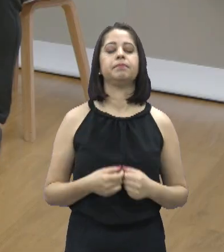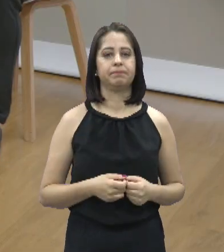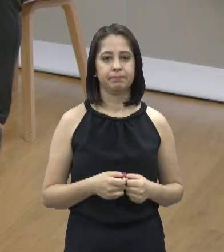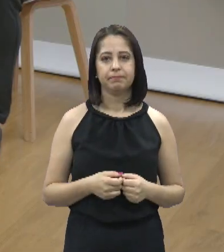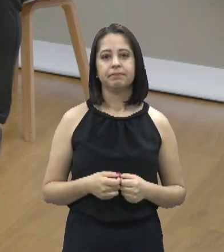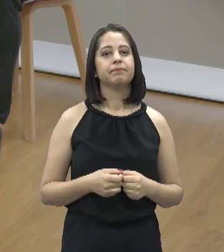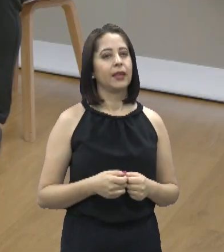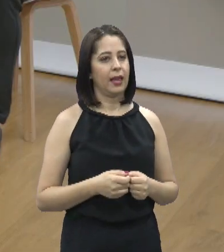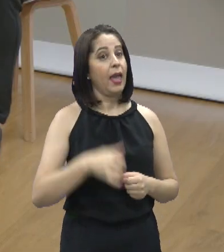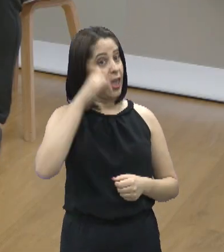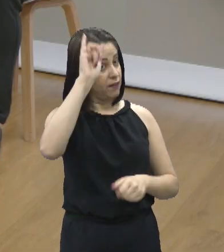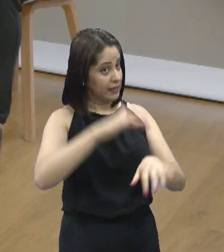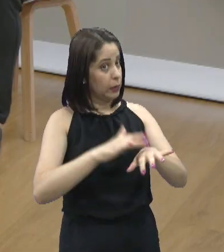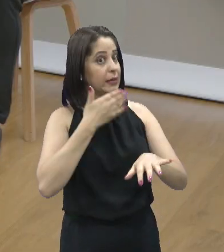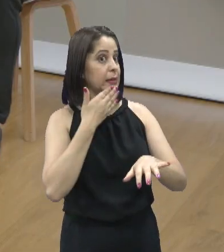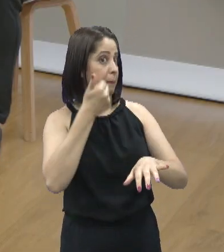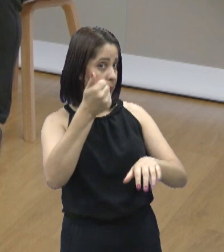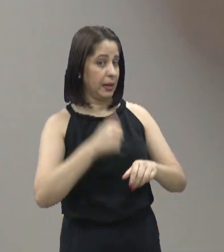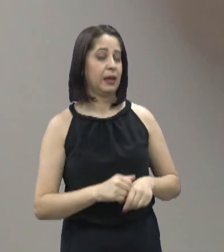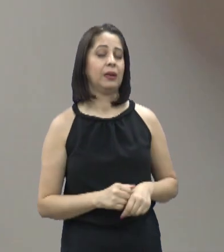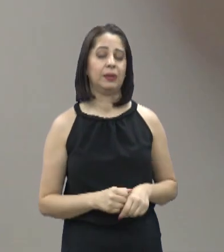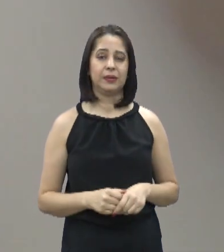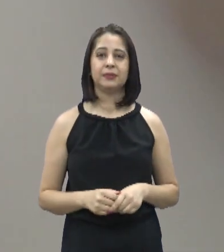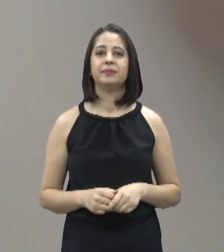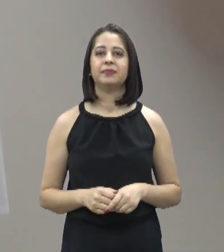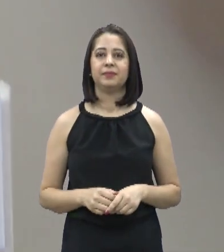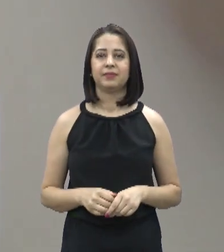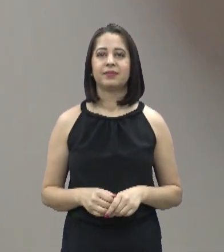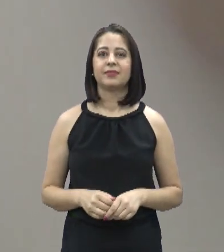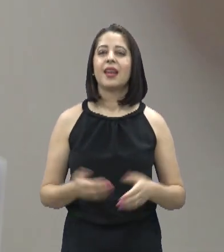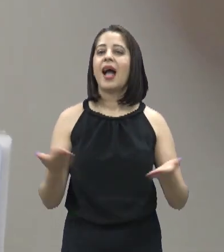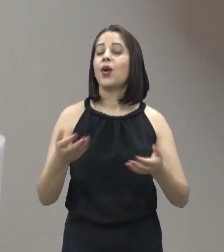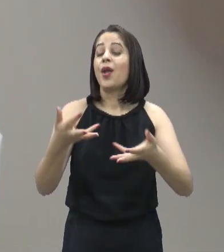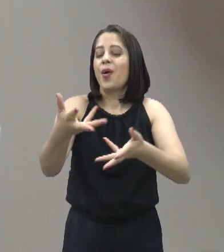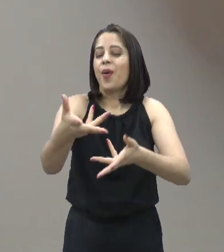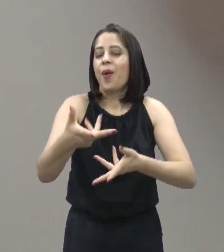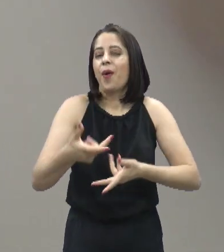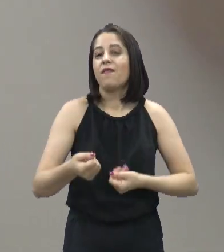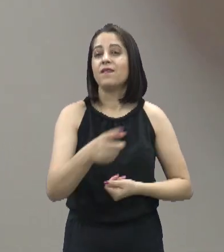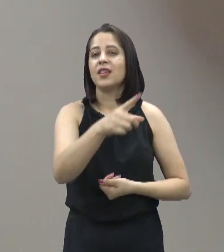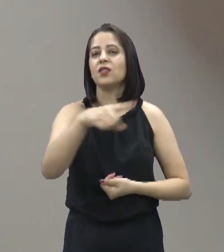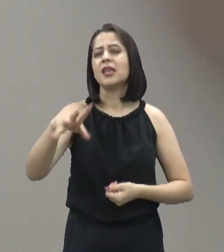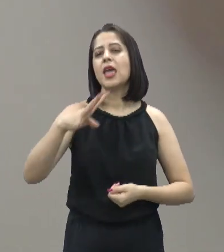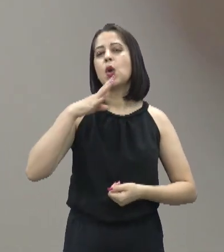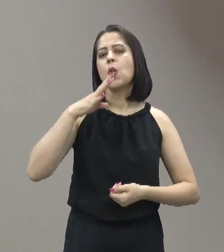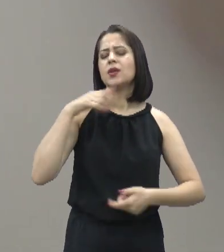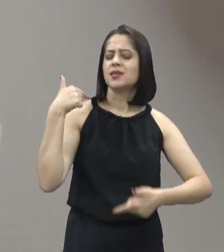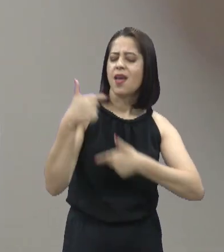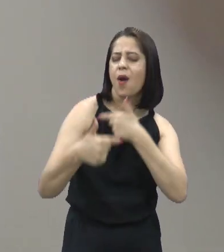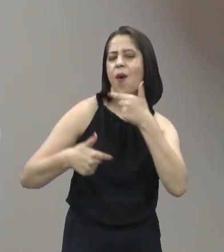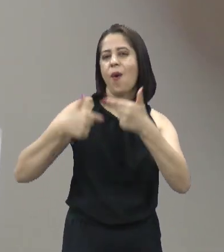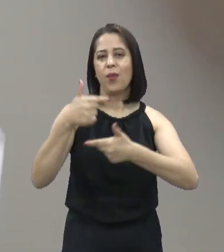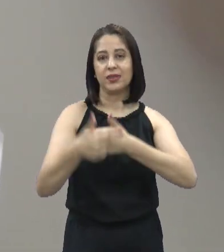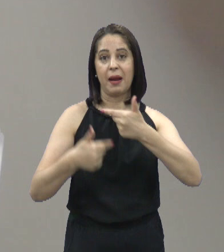melhor do que tratar, né, doutor? Com certeza. Perfeito. Agora eu te convido para conhecer um pouco dos trabalhos da